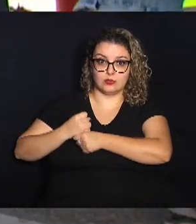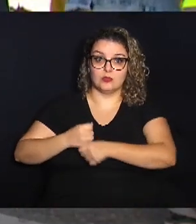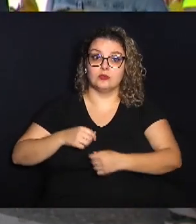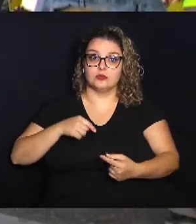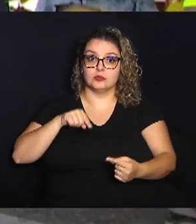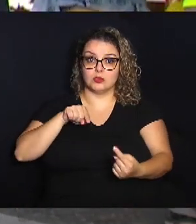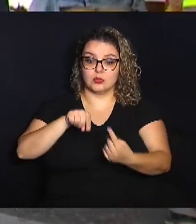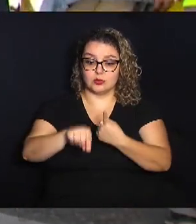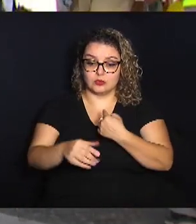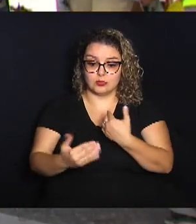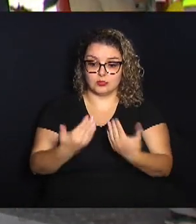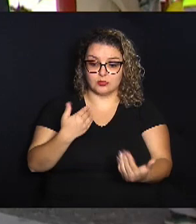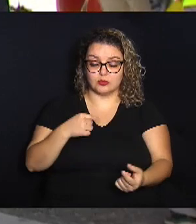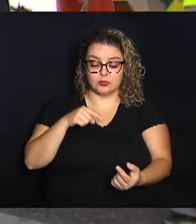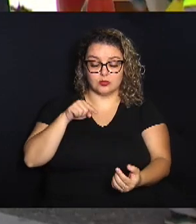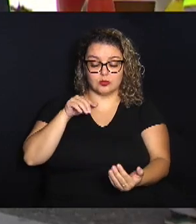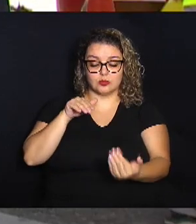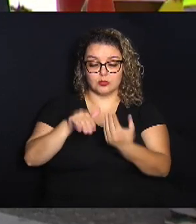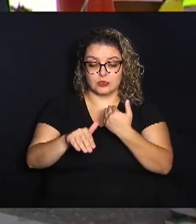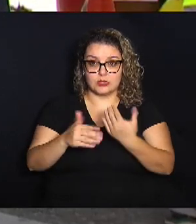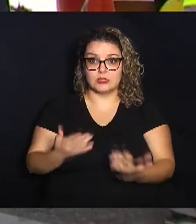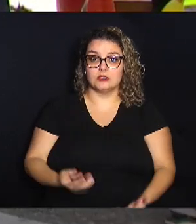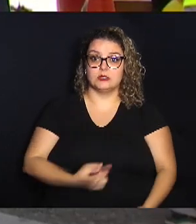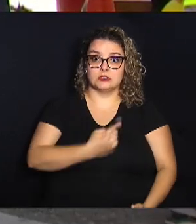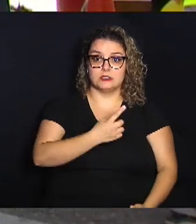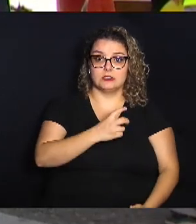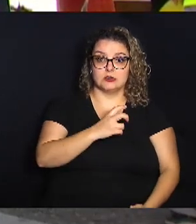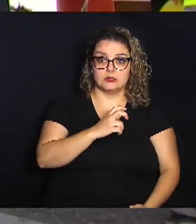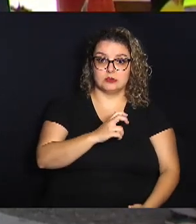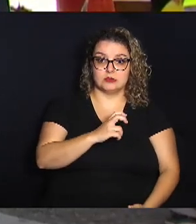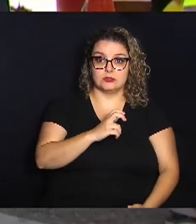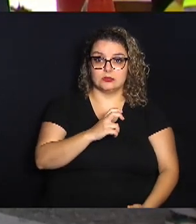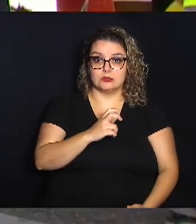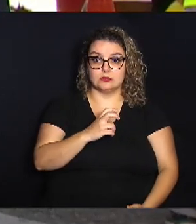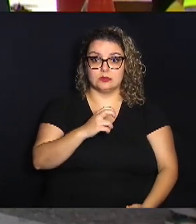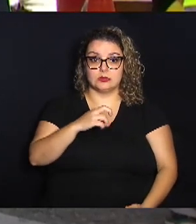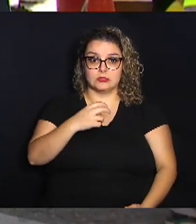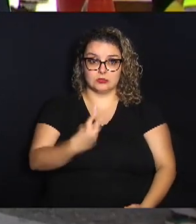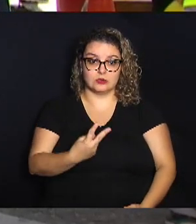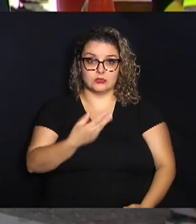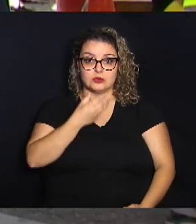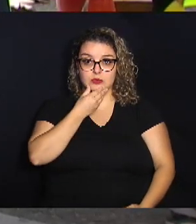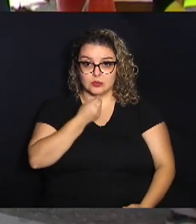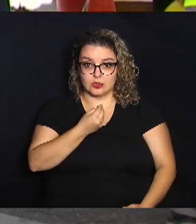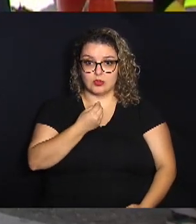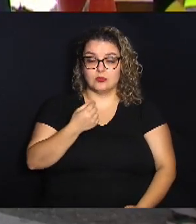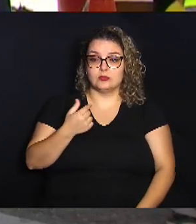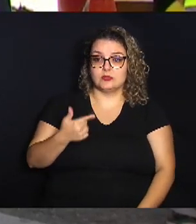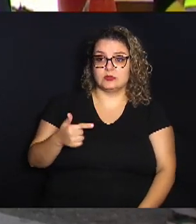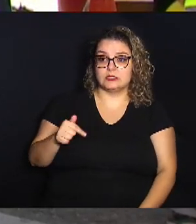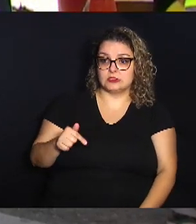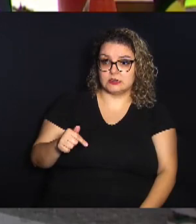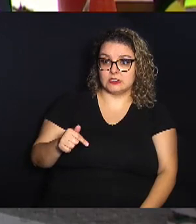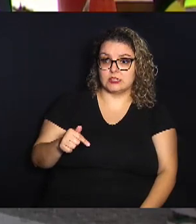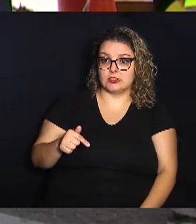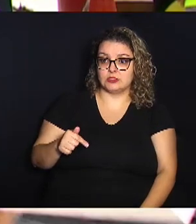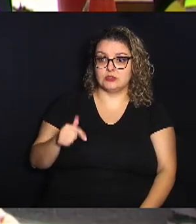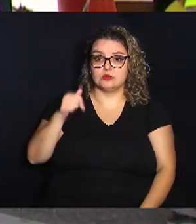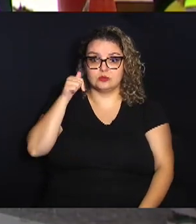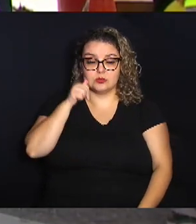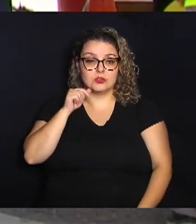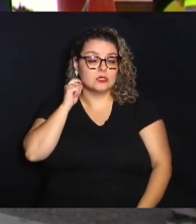trânsito, 132 homens e 27 mulheres. Portanto, aí são números significativos,